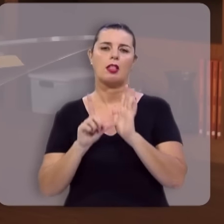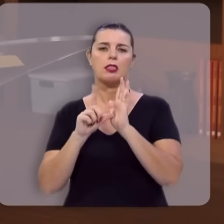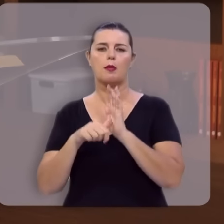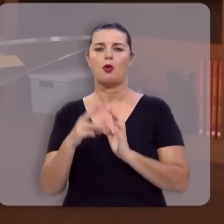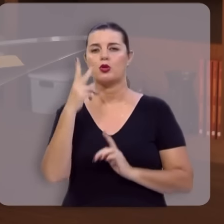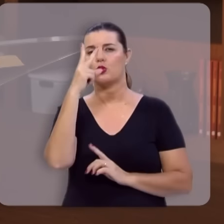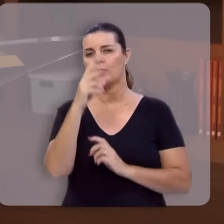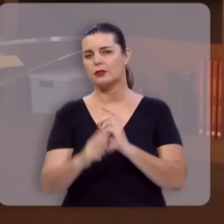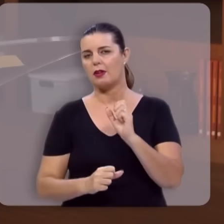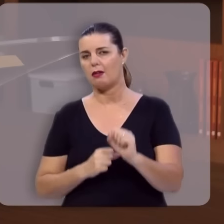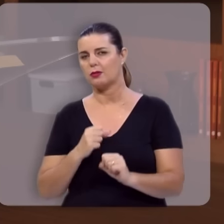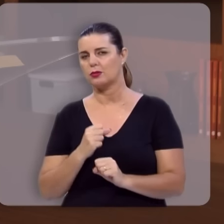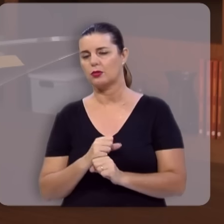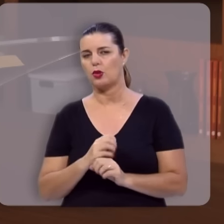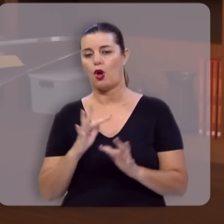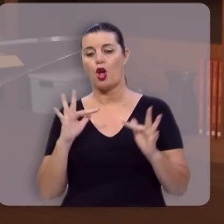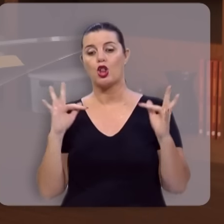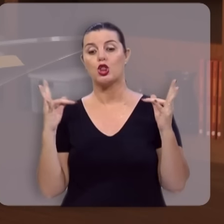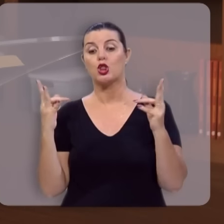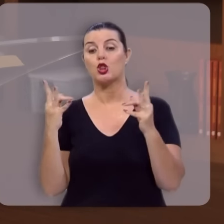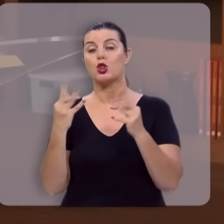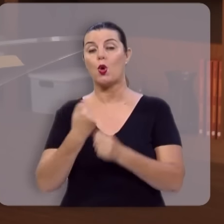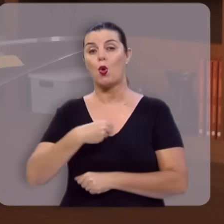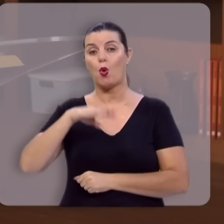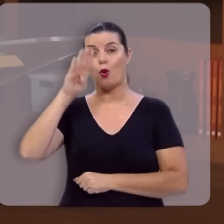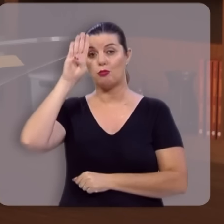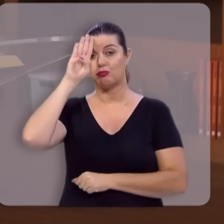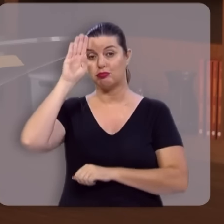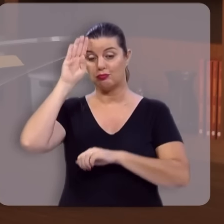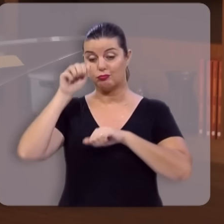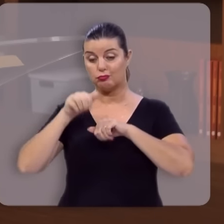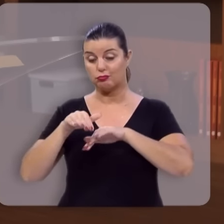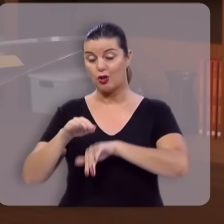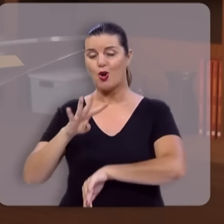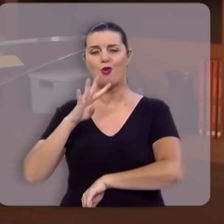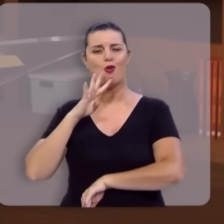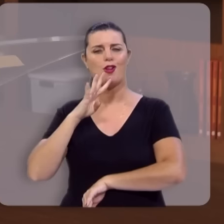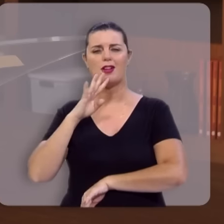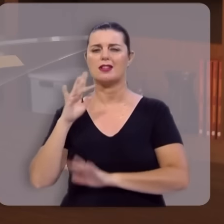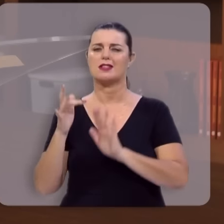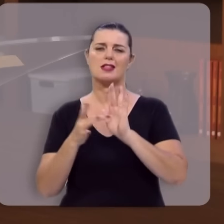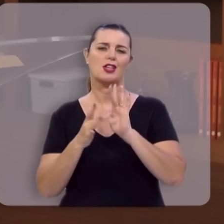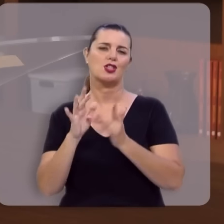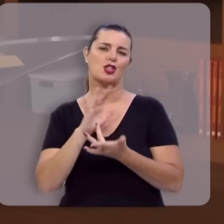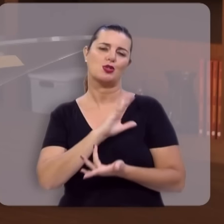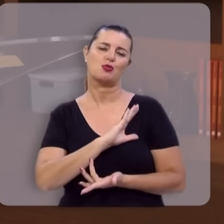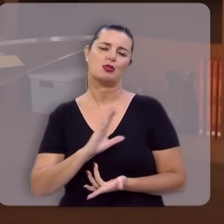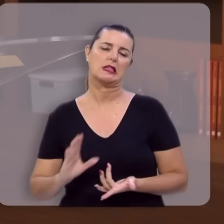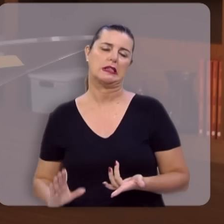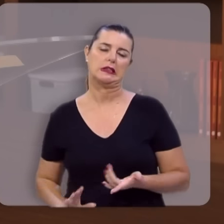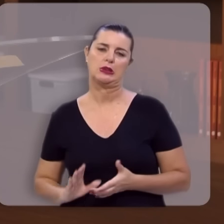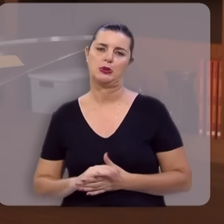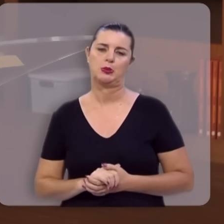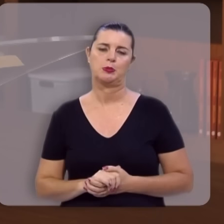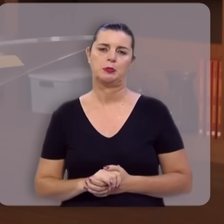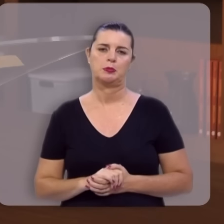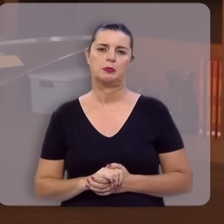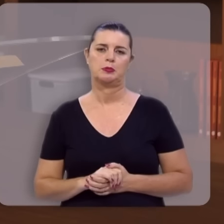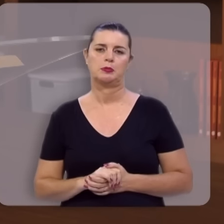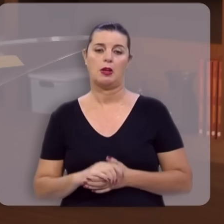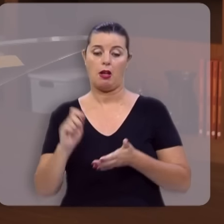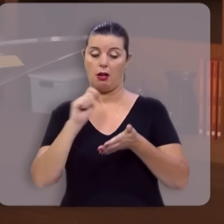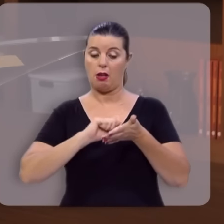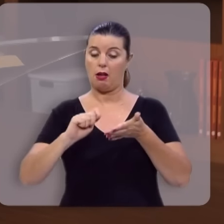depois de 2 anos, toda a guarda pretoriana tinha tomado conhecimento das suas cadeias em Cristo.